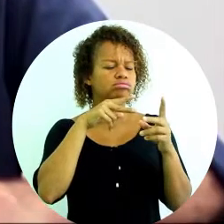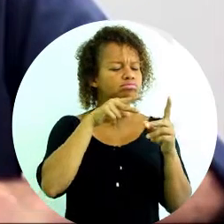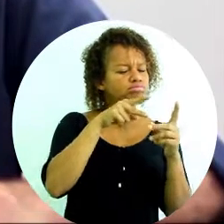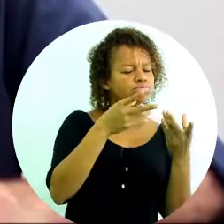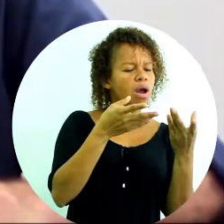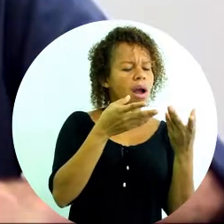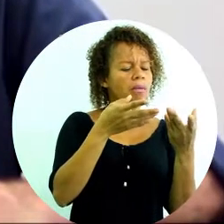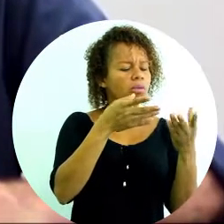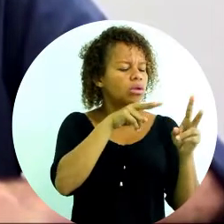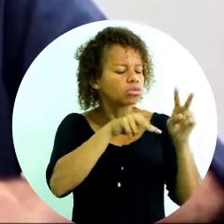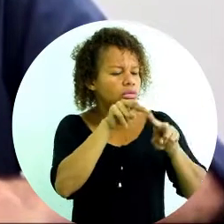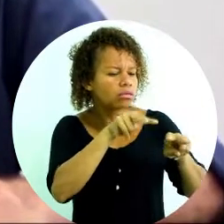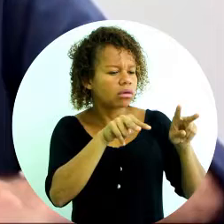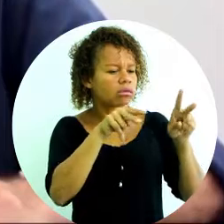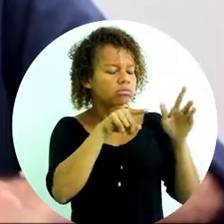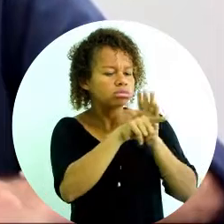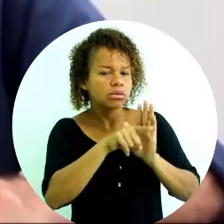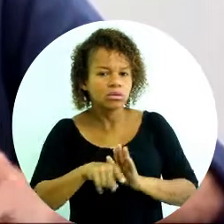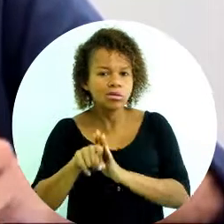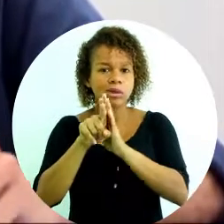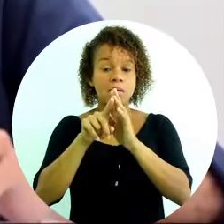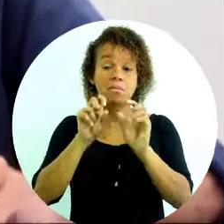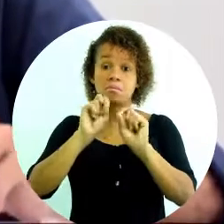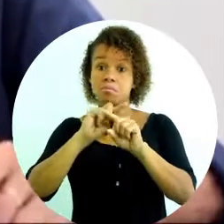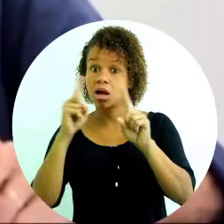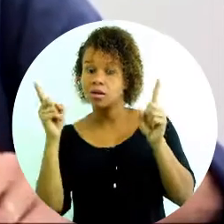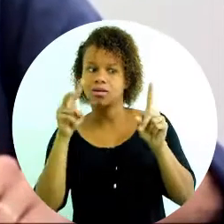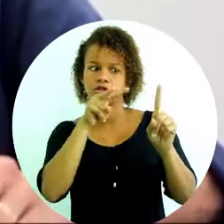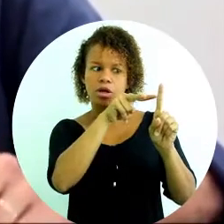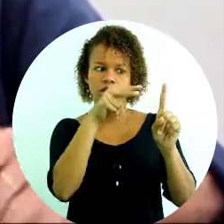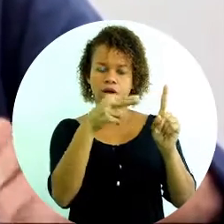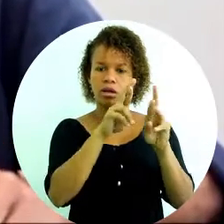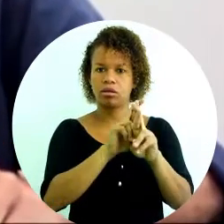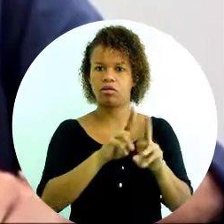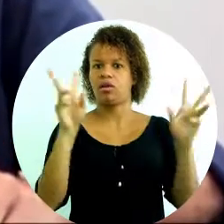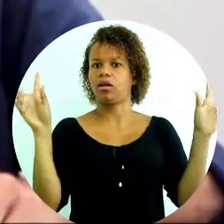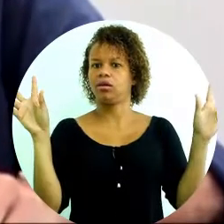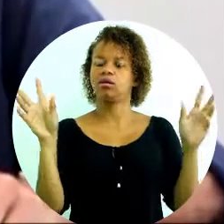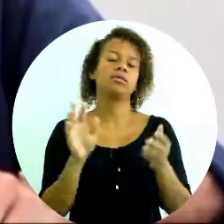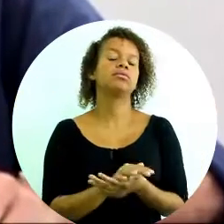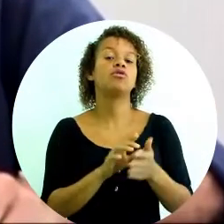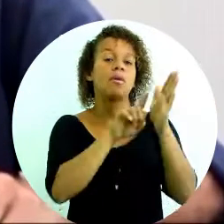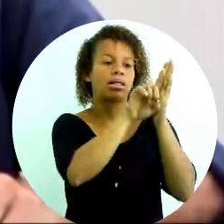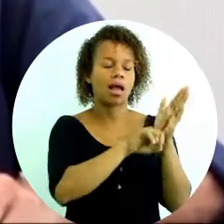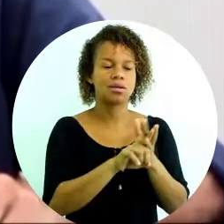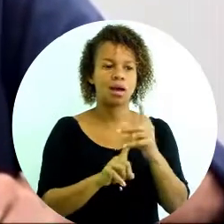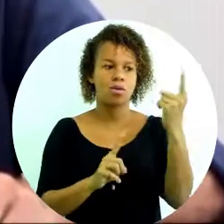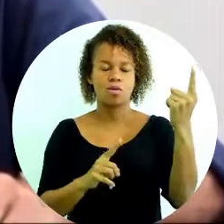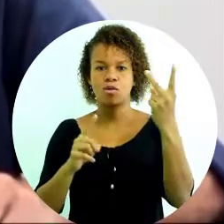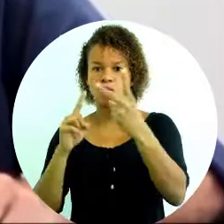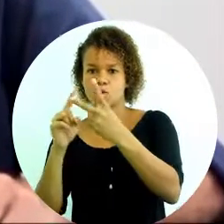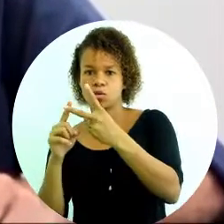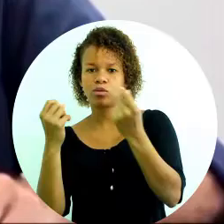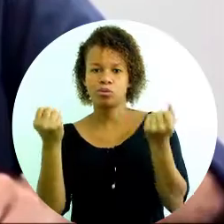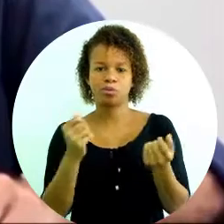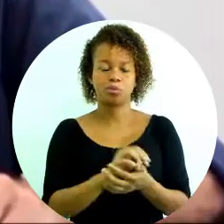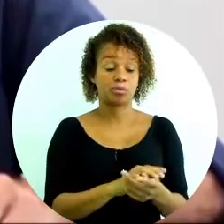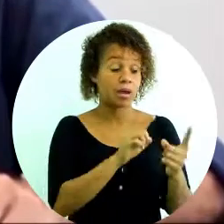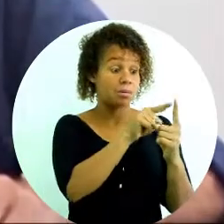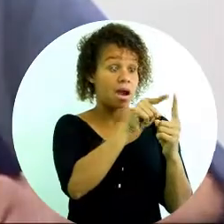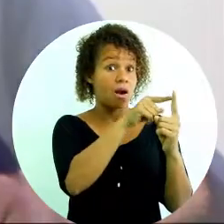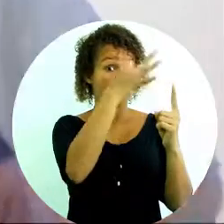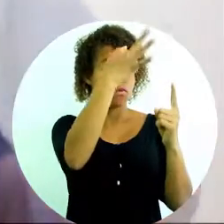críticas sobre esse modelo de educação burguesa, mas com perspectivas diferentes. Vamos analisar cada um dos